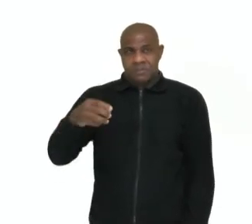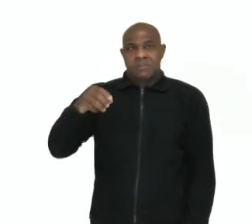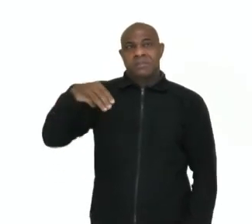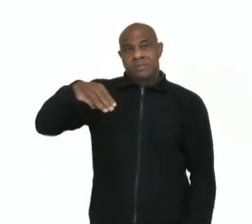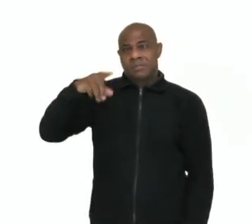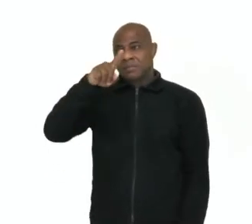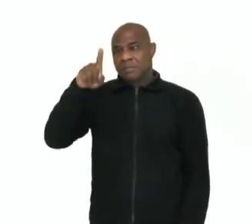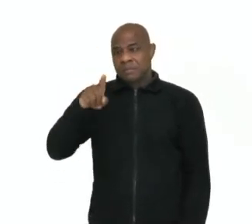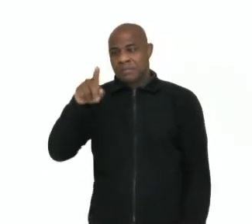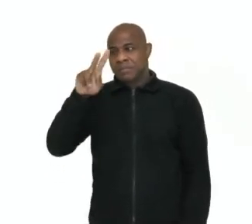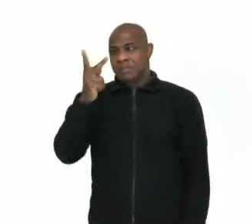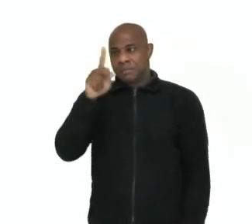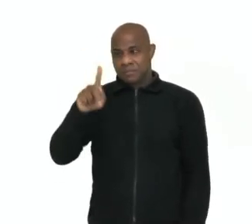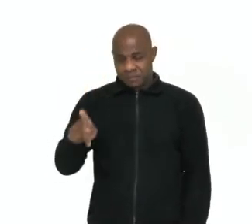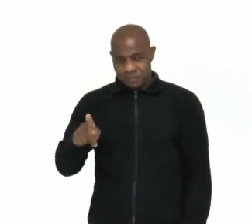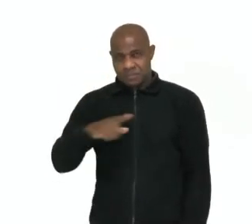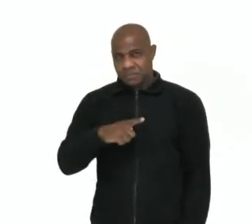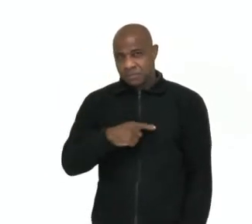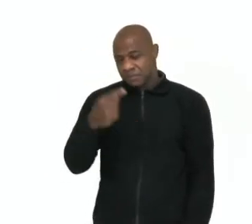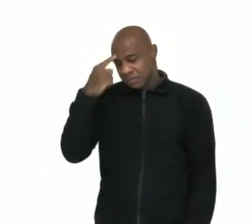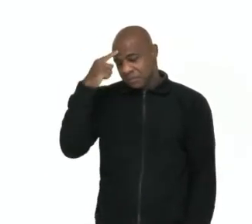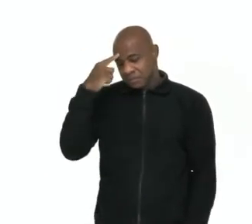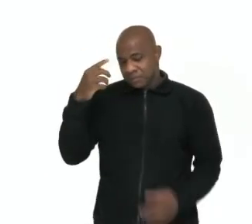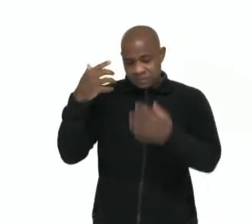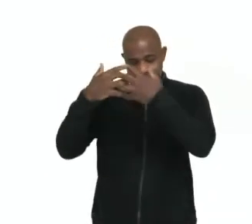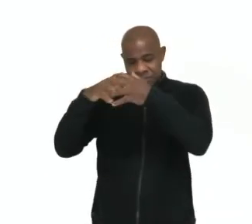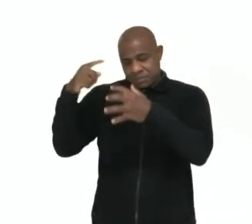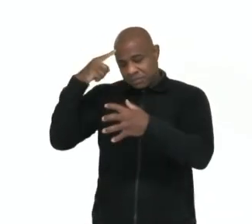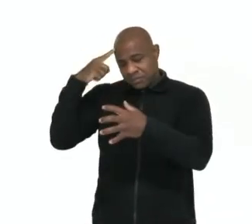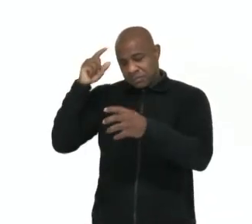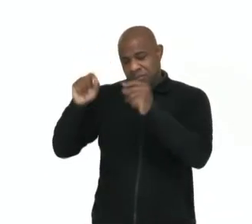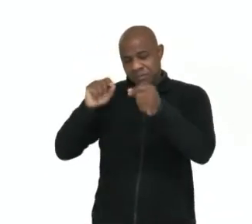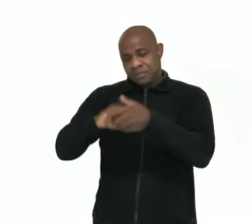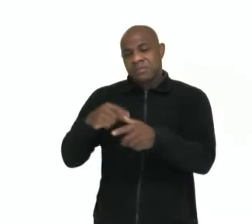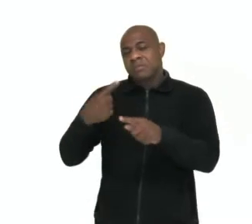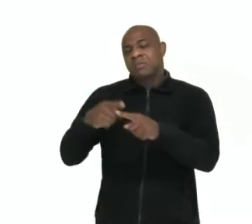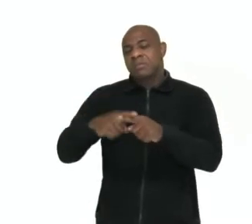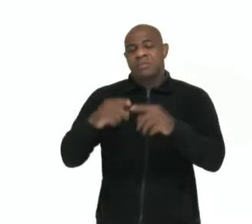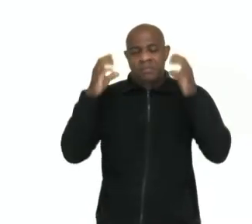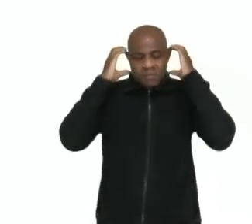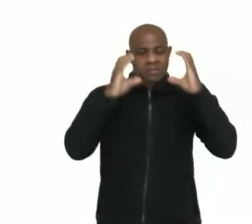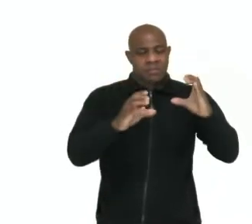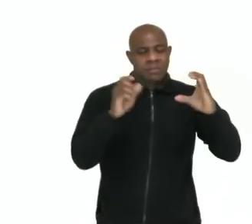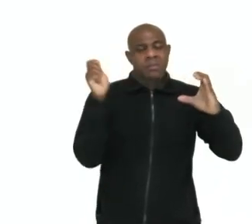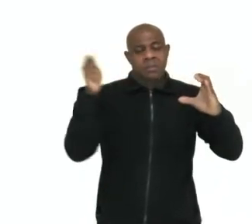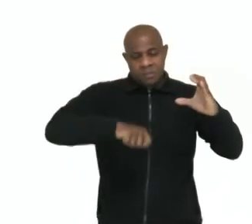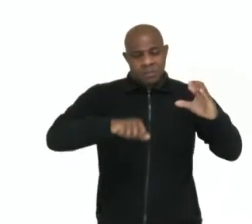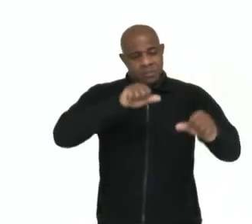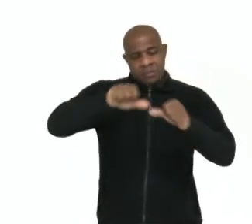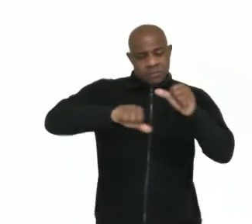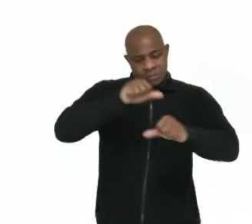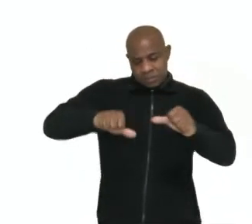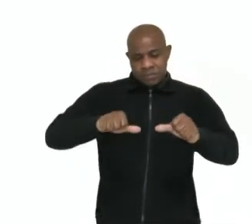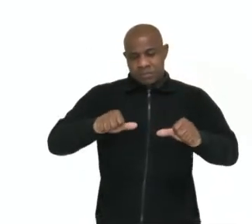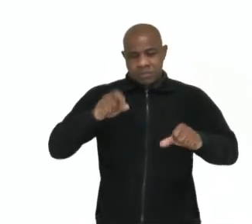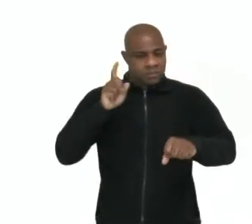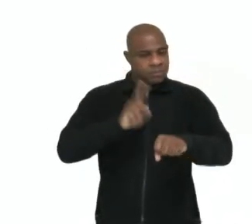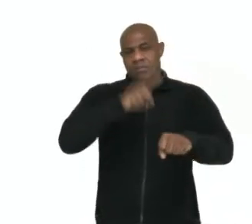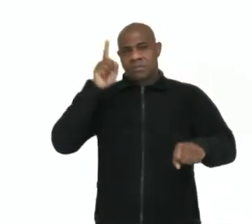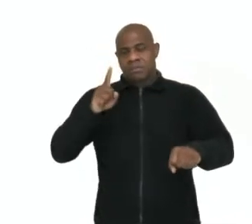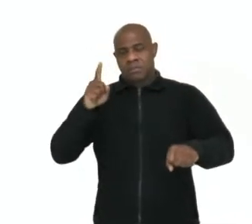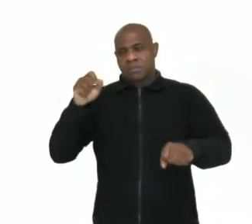na aula, reflita sobre as seguintes questões. Por que os aparelhos de rádio podem converter instantaneamente o